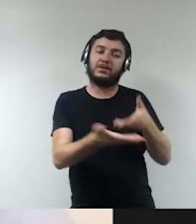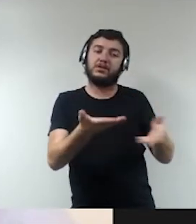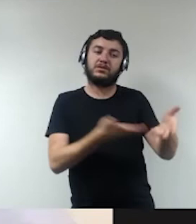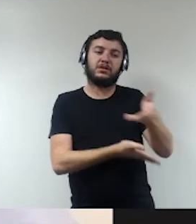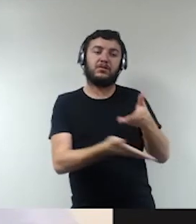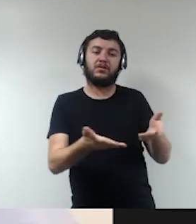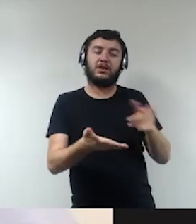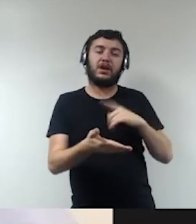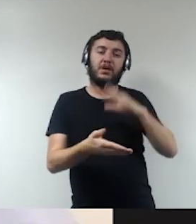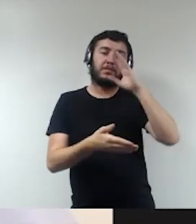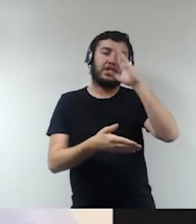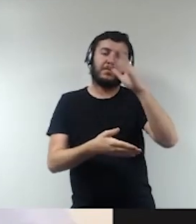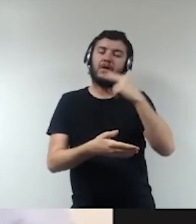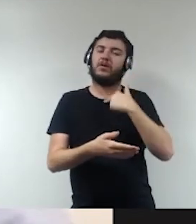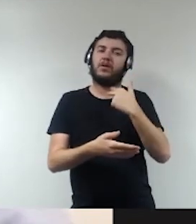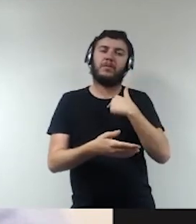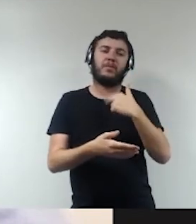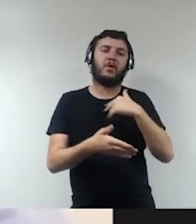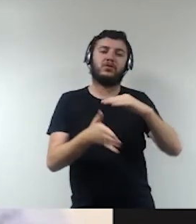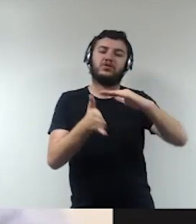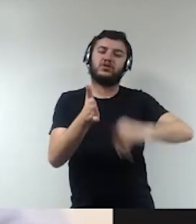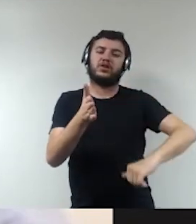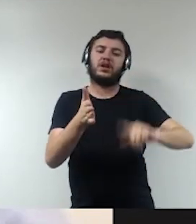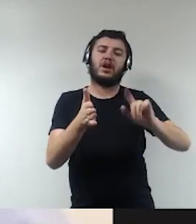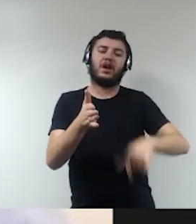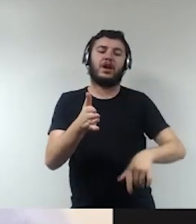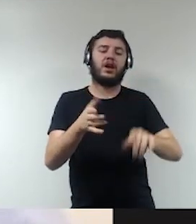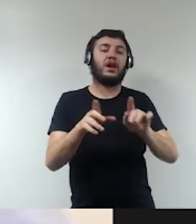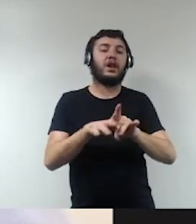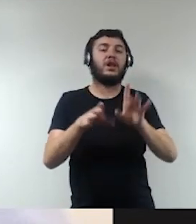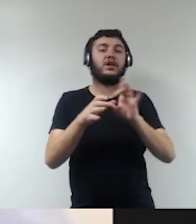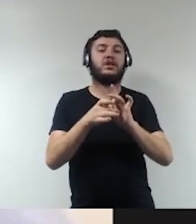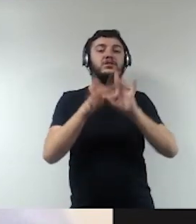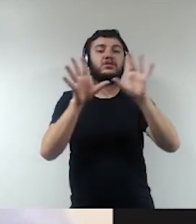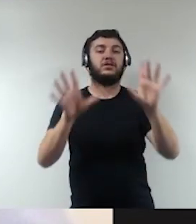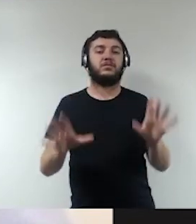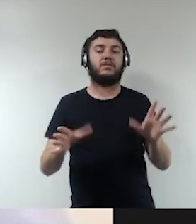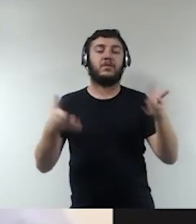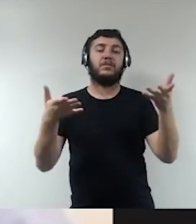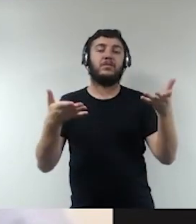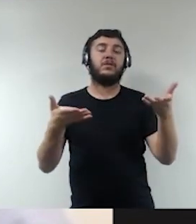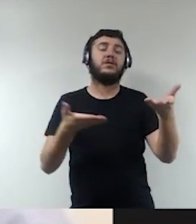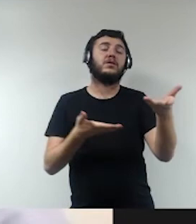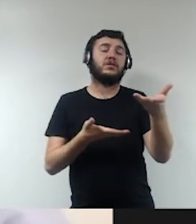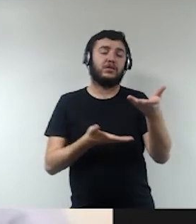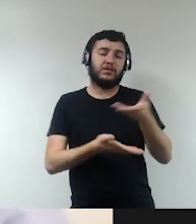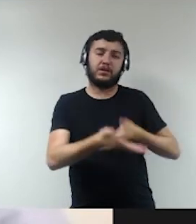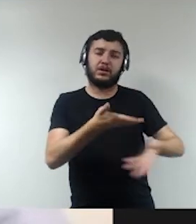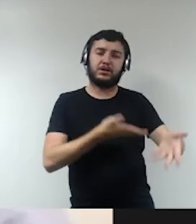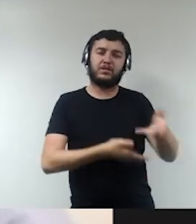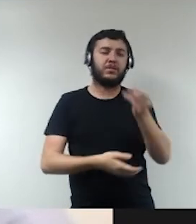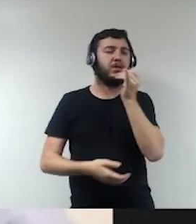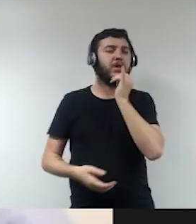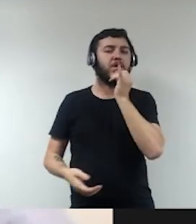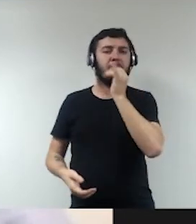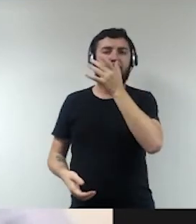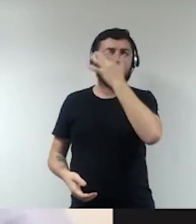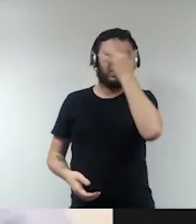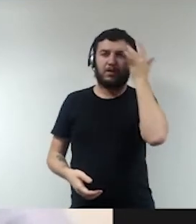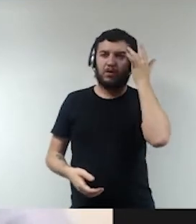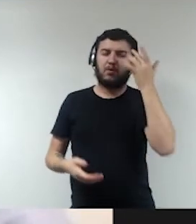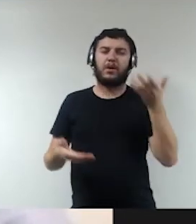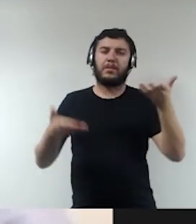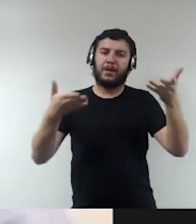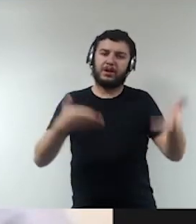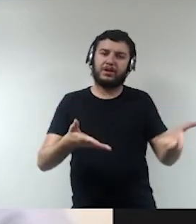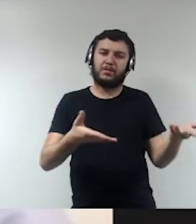ignorado, que é a disponibilidade da mediação, né? A parte pode dispor e dizer, olha, eu não quero mais a mediação, ela